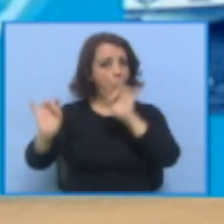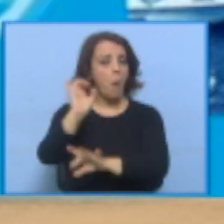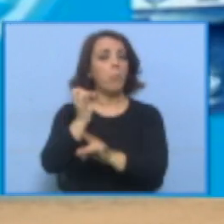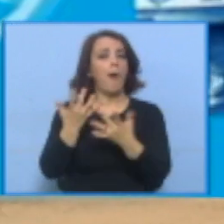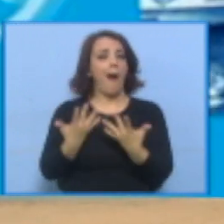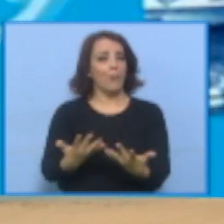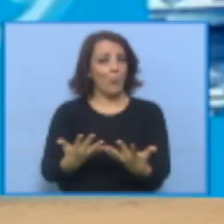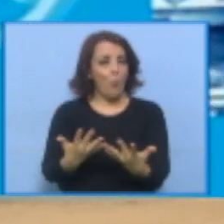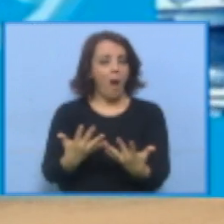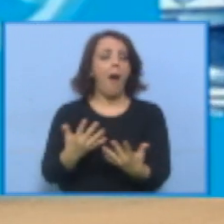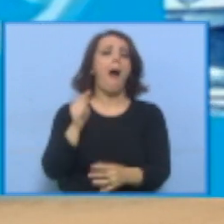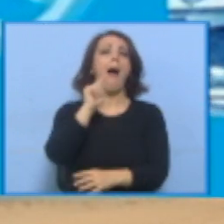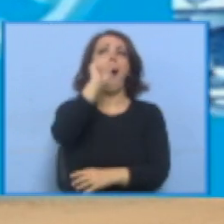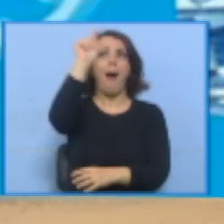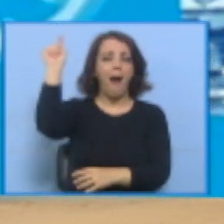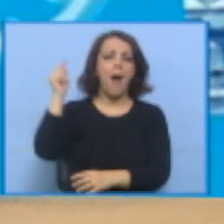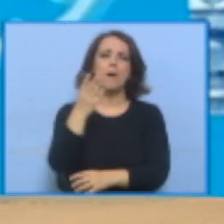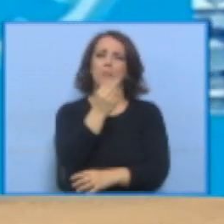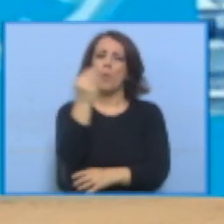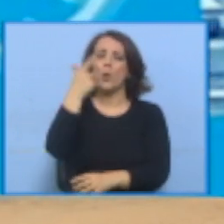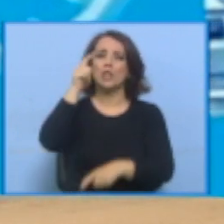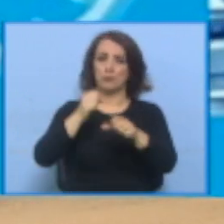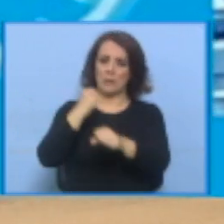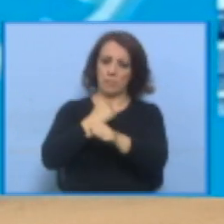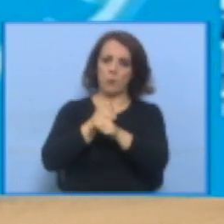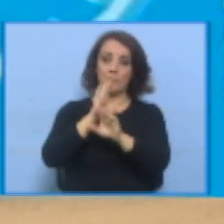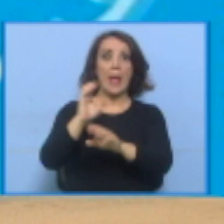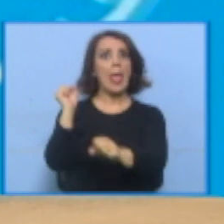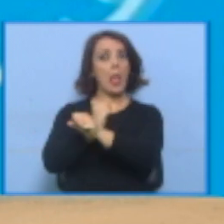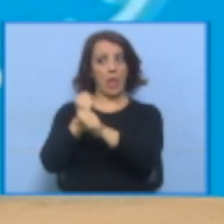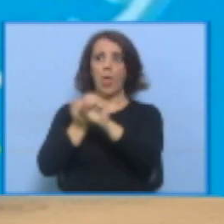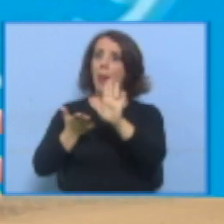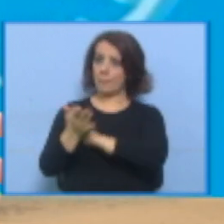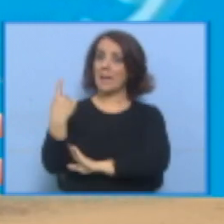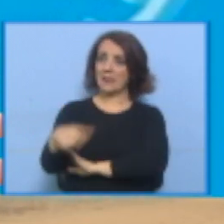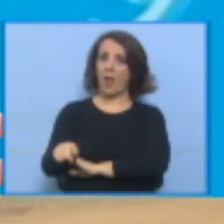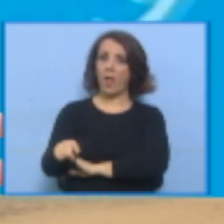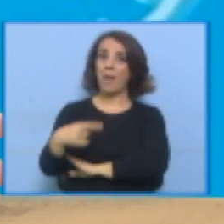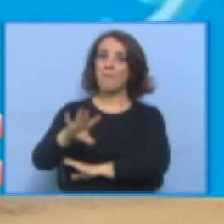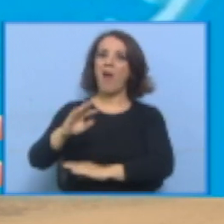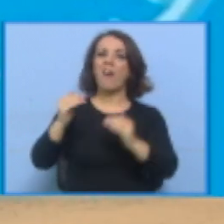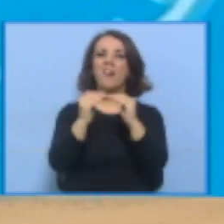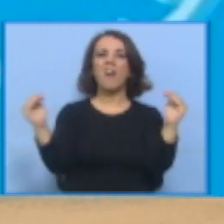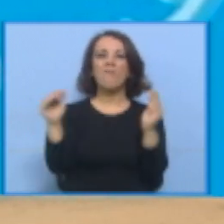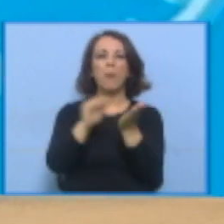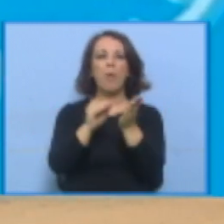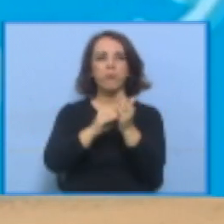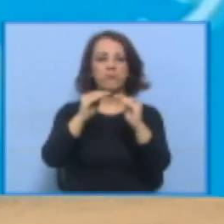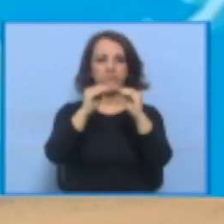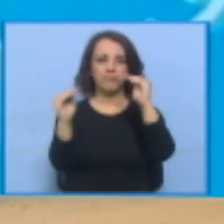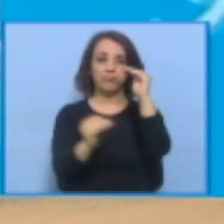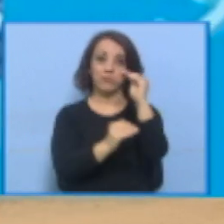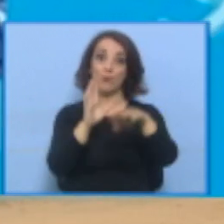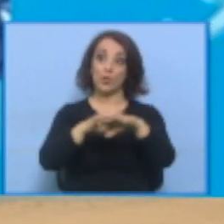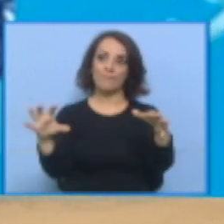há muita gente, muitos trabalhadores com emprego que estão abaixo do nível de pobreza. E isso, o salário mínimo tem muito a ver